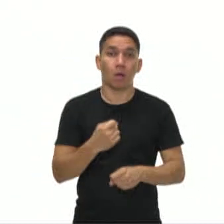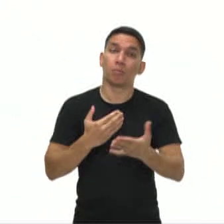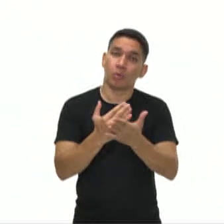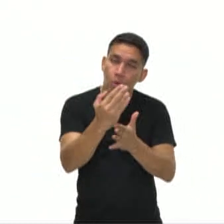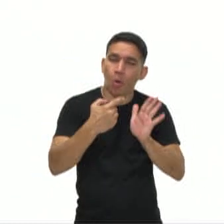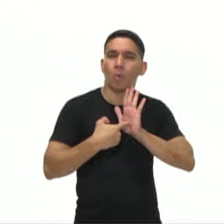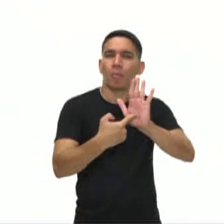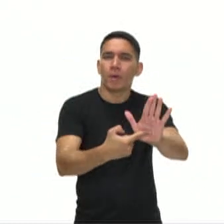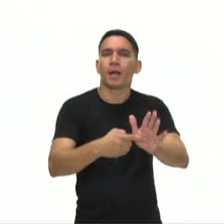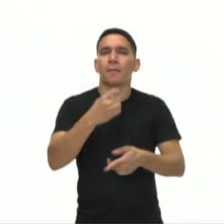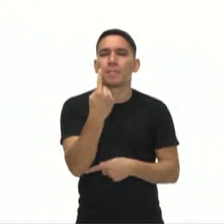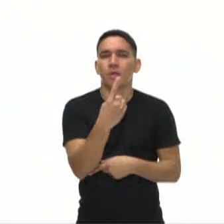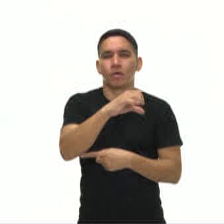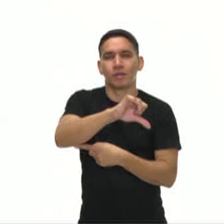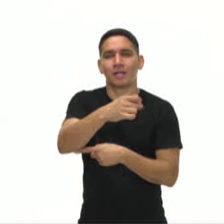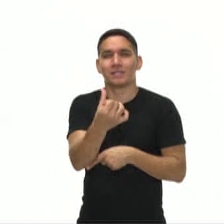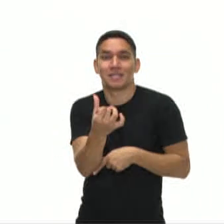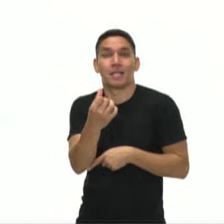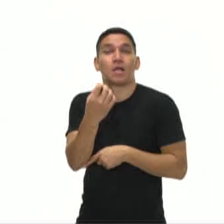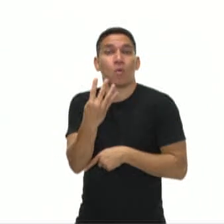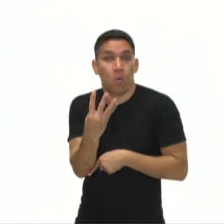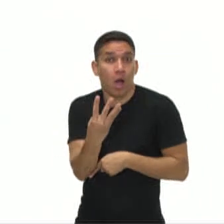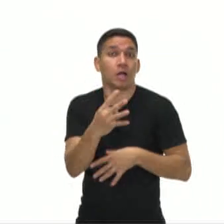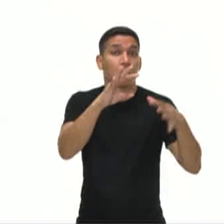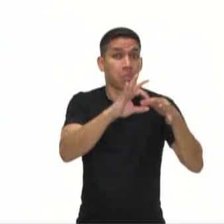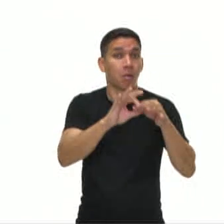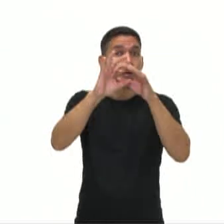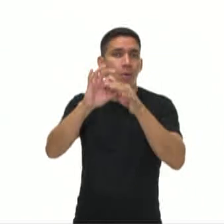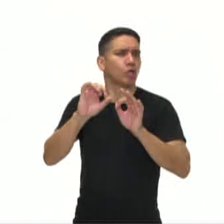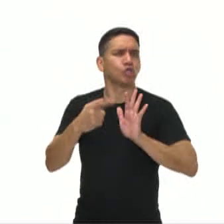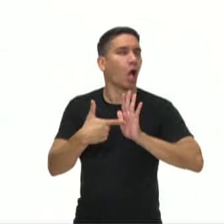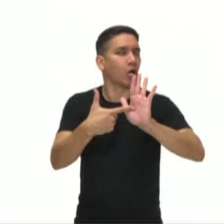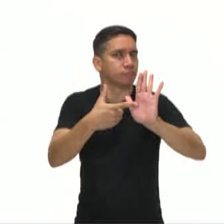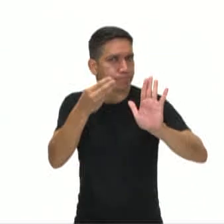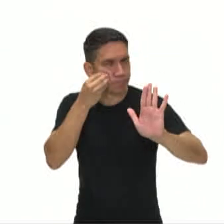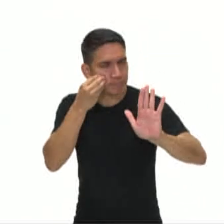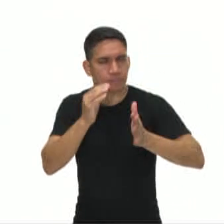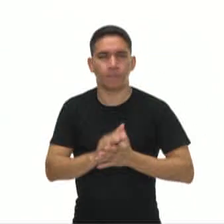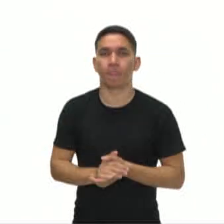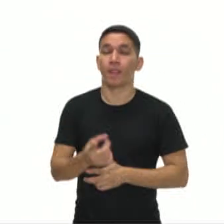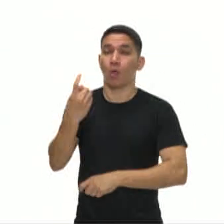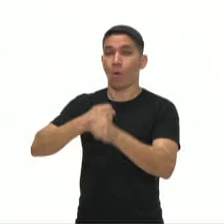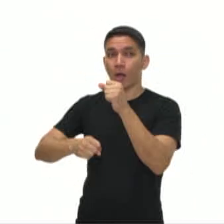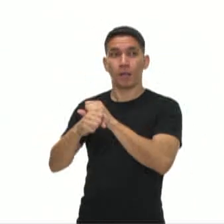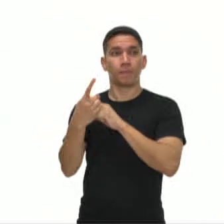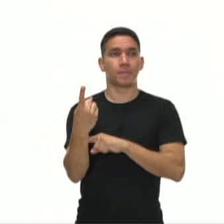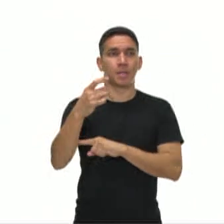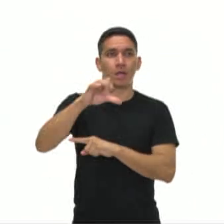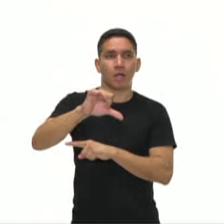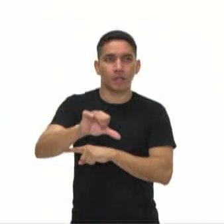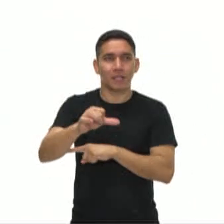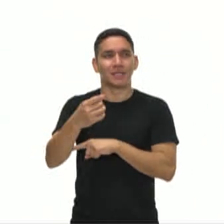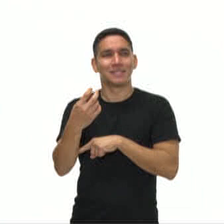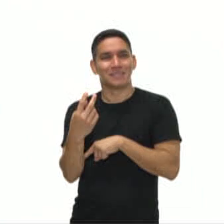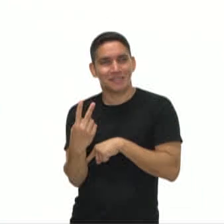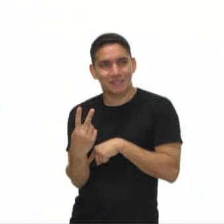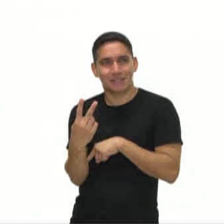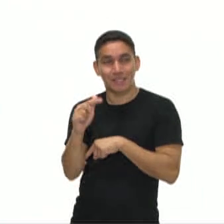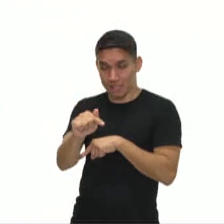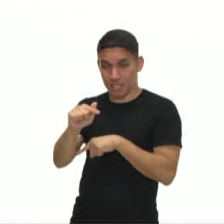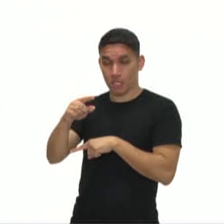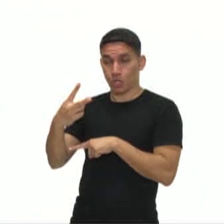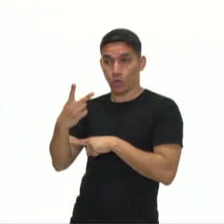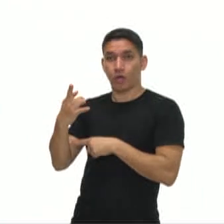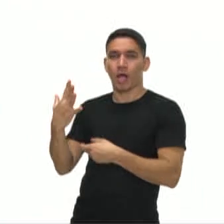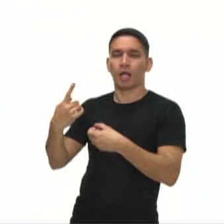em 1964. Em 1972, ele estava em Munique fazendo parte das